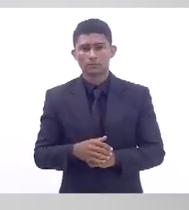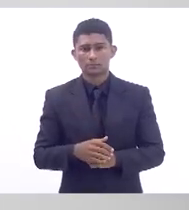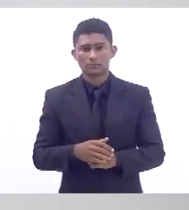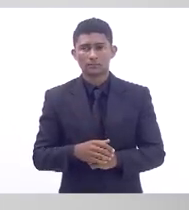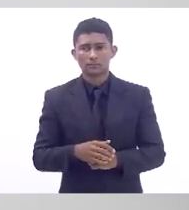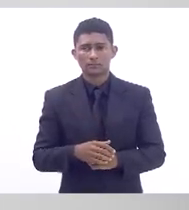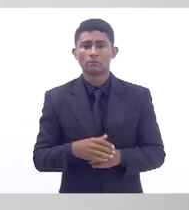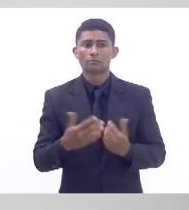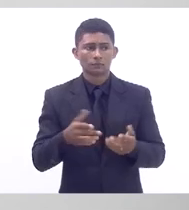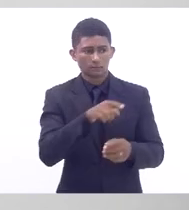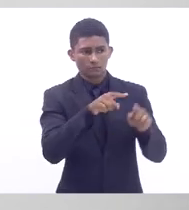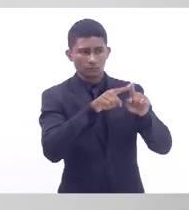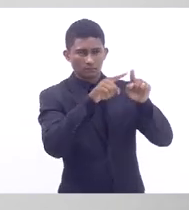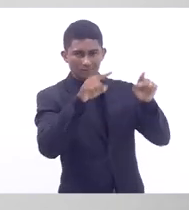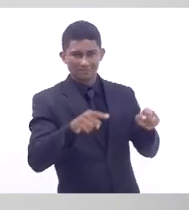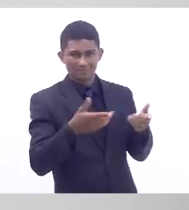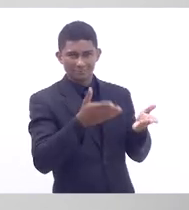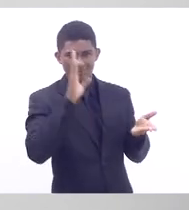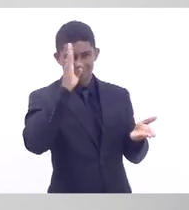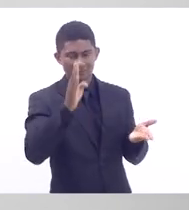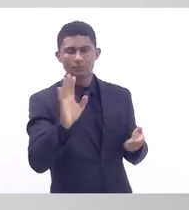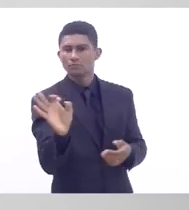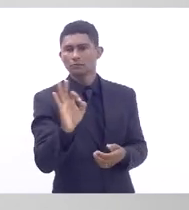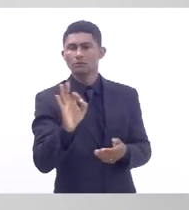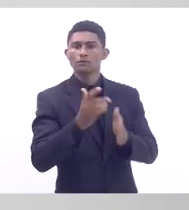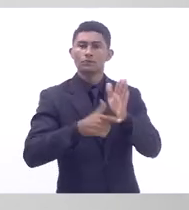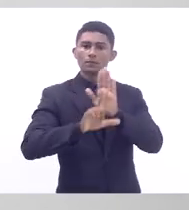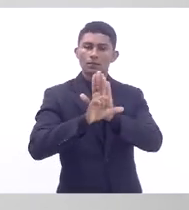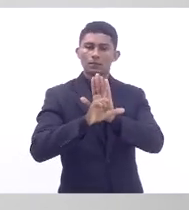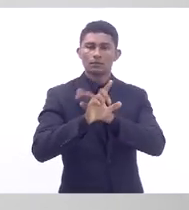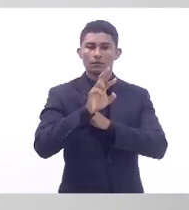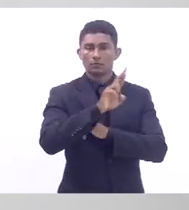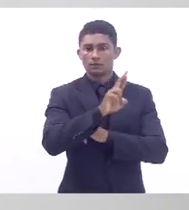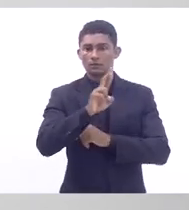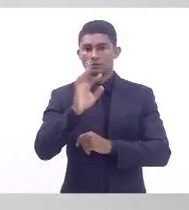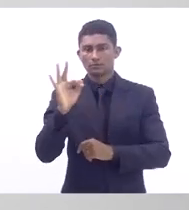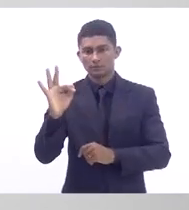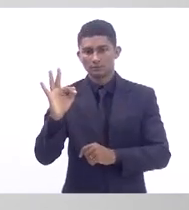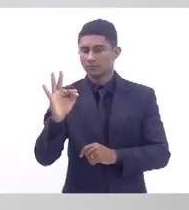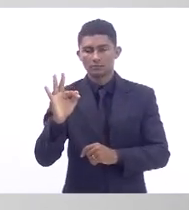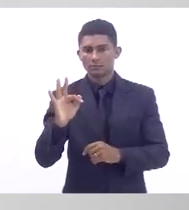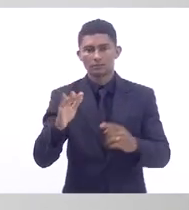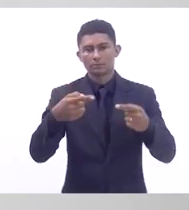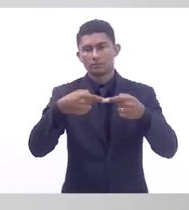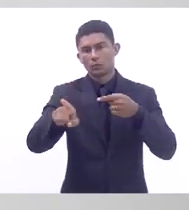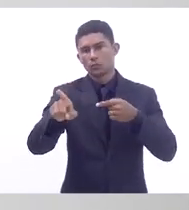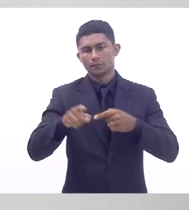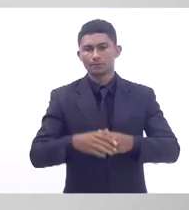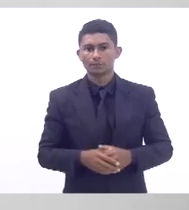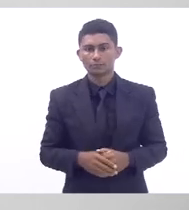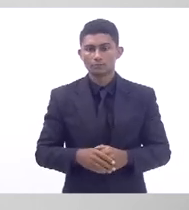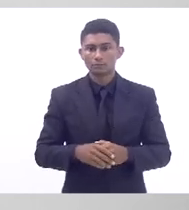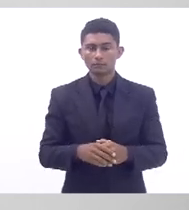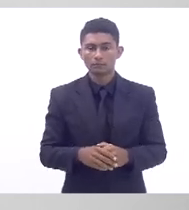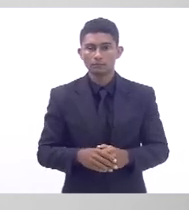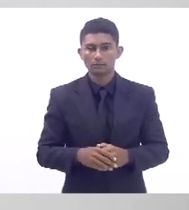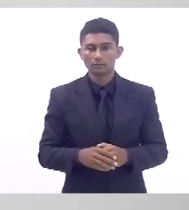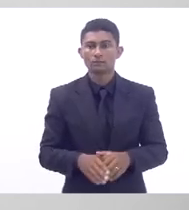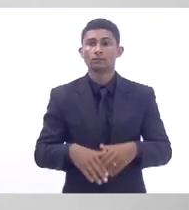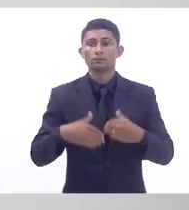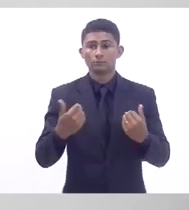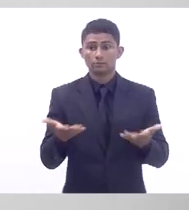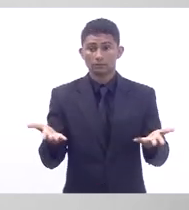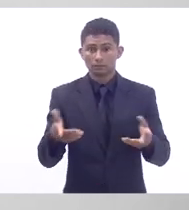diretamente com o servidor além de responsabilidade fiscal é não atingir Então eu queria só já